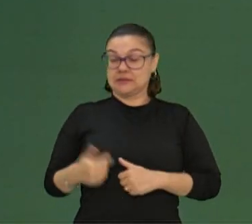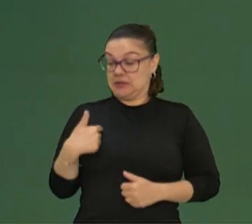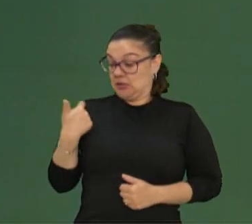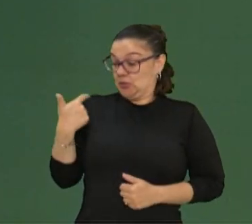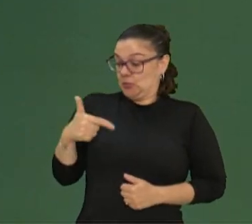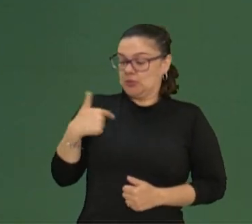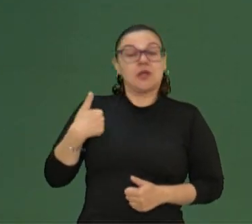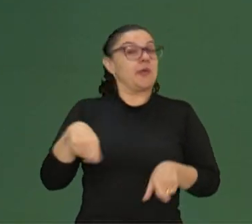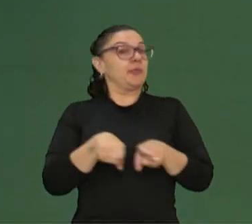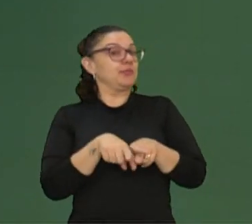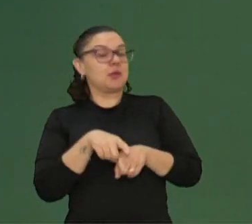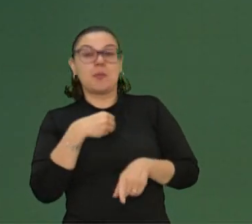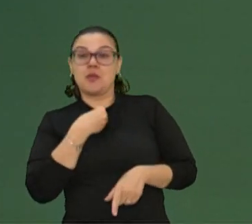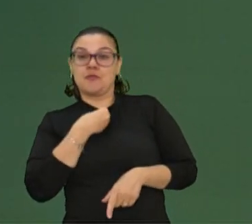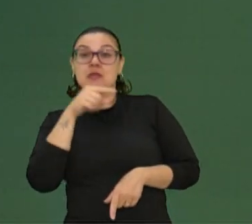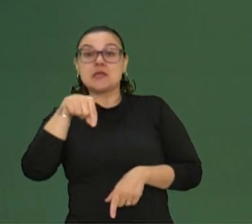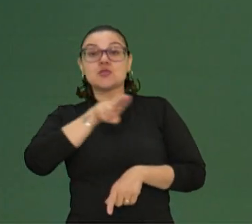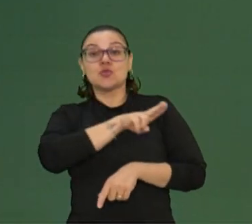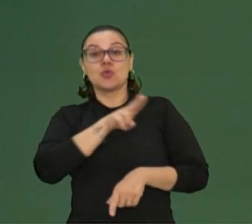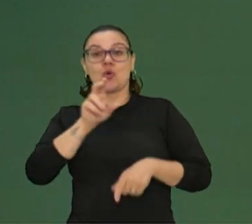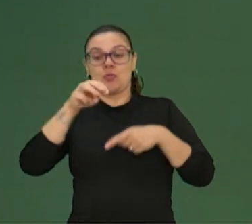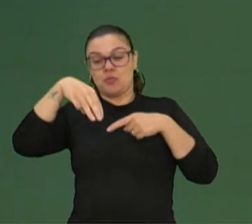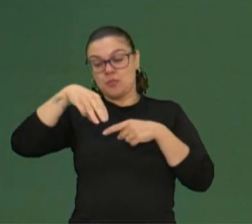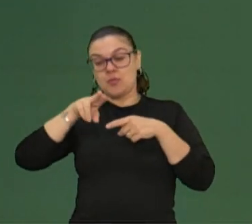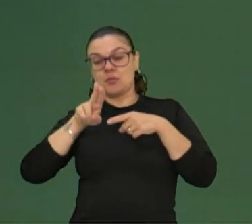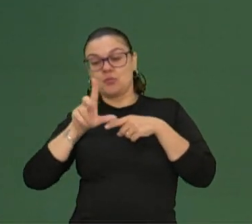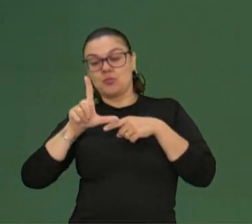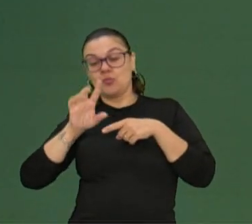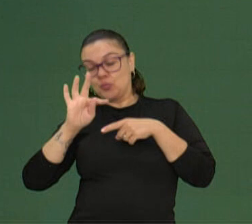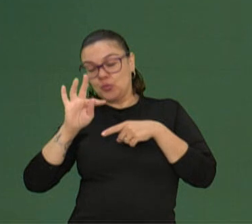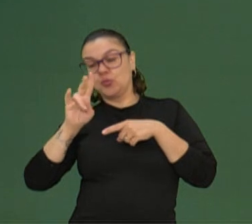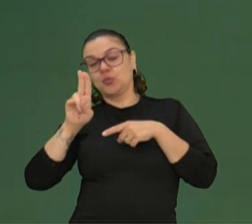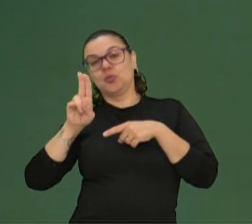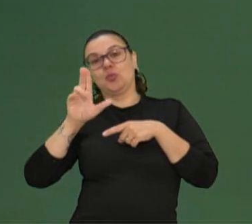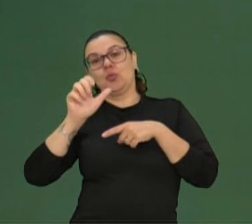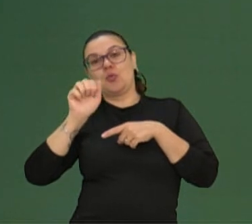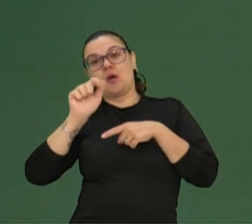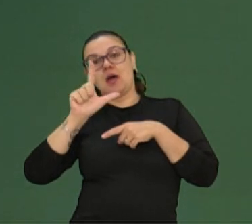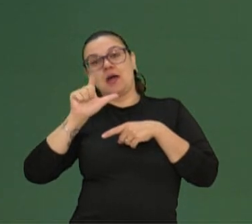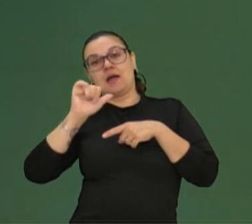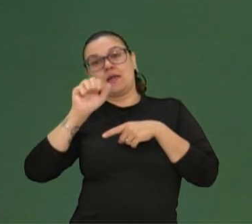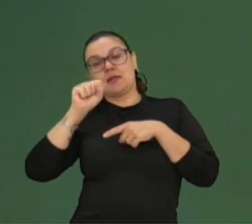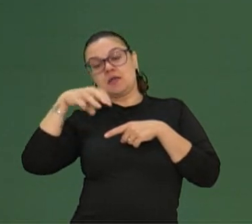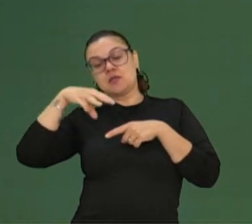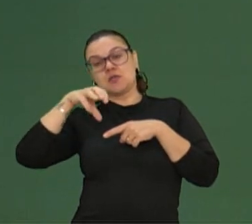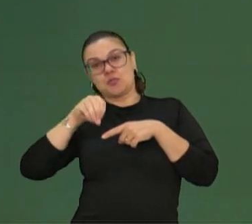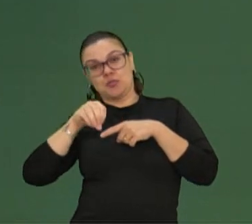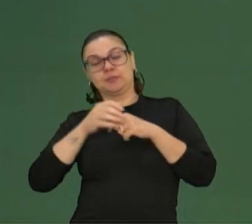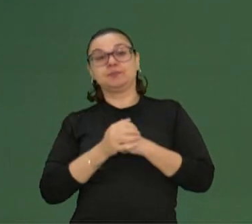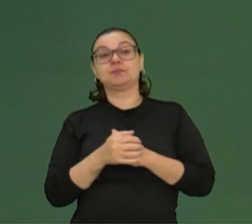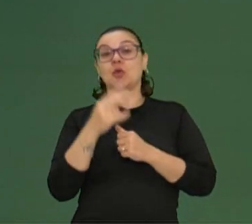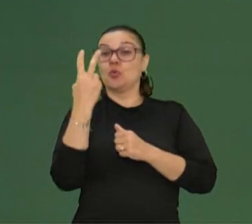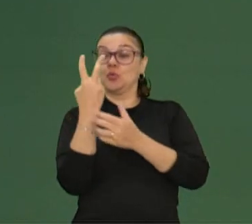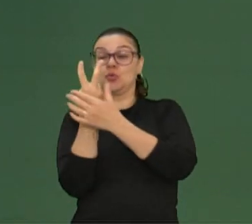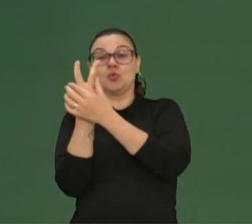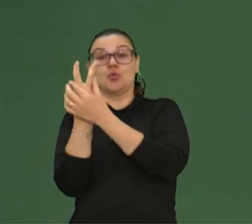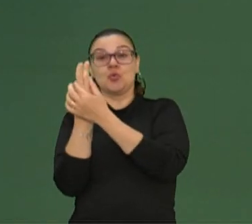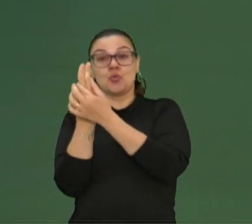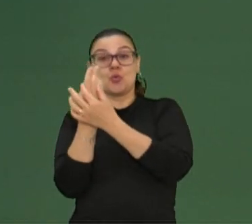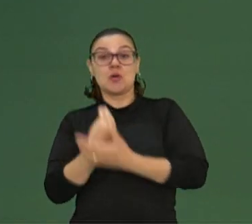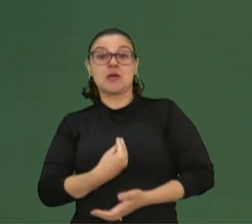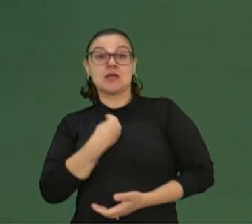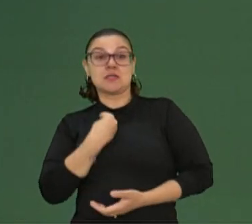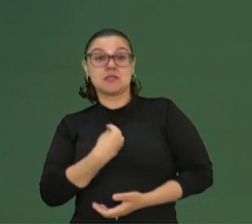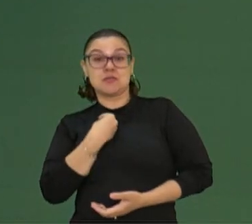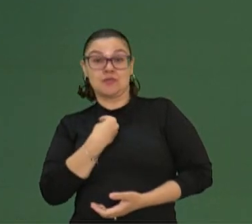mutualismo. É um tipo de simbiose, duas vidas ao mesmo tempo. Sim, bio, vidas ao mesmo tempo.